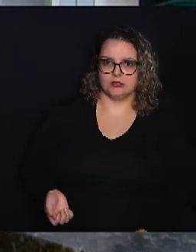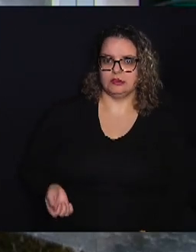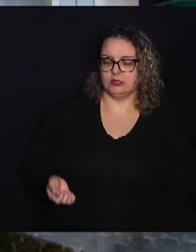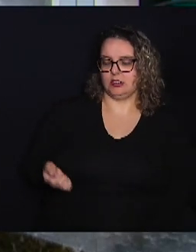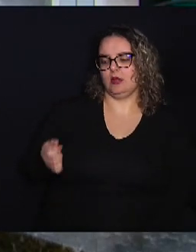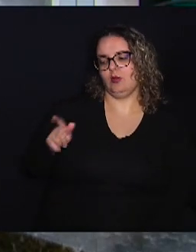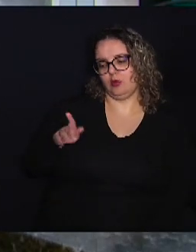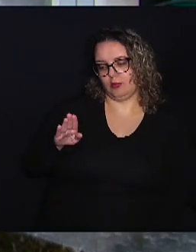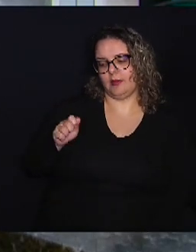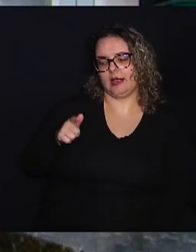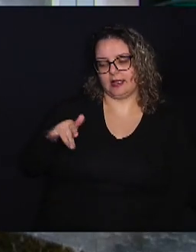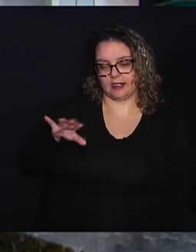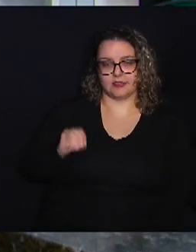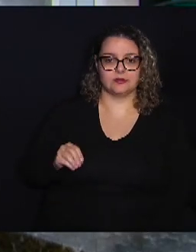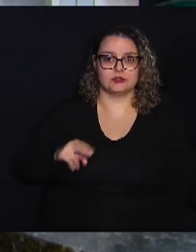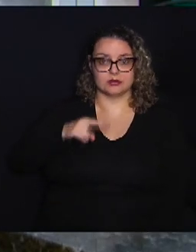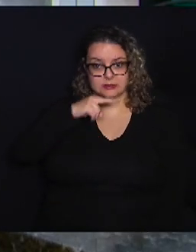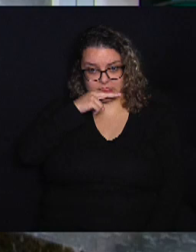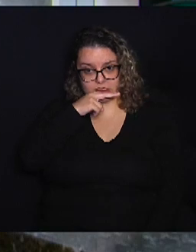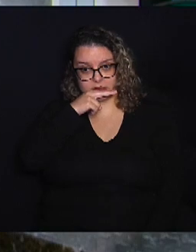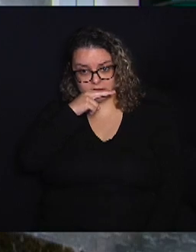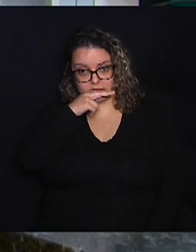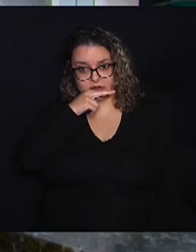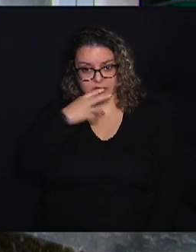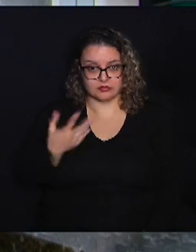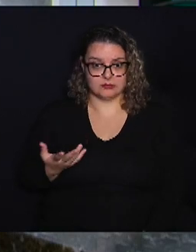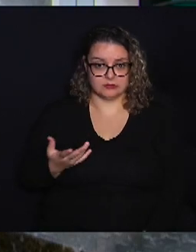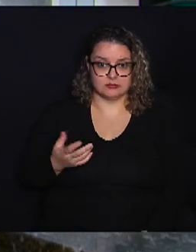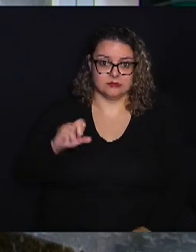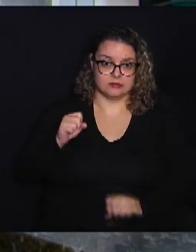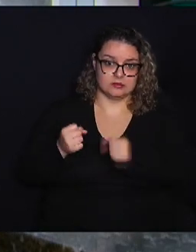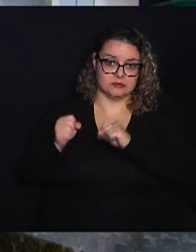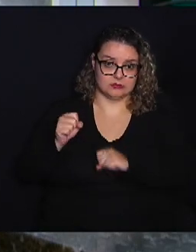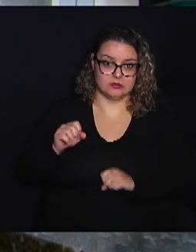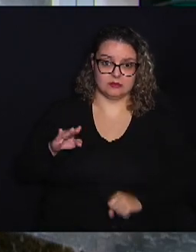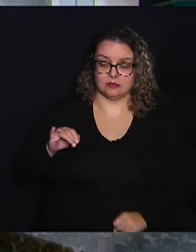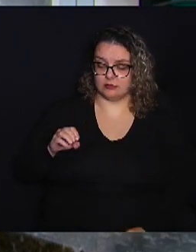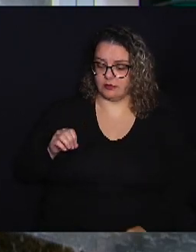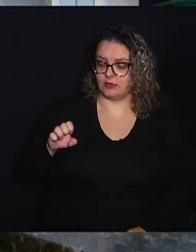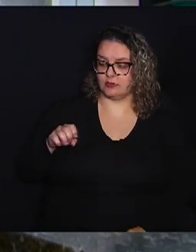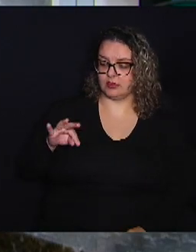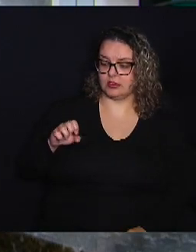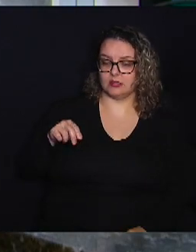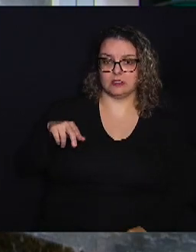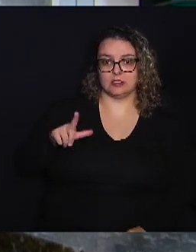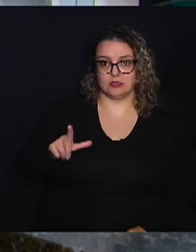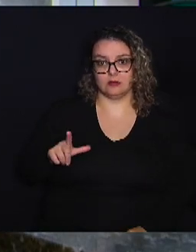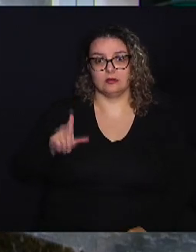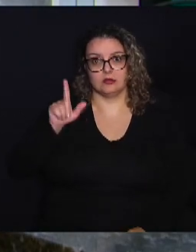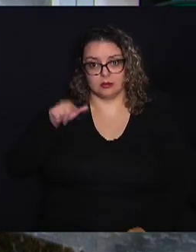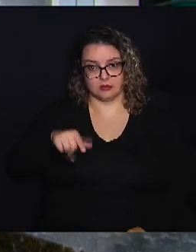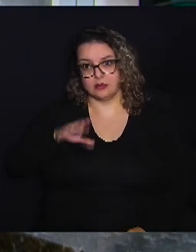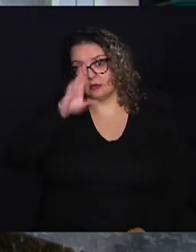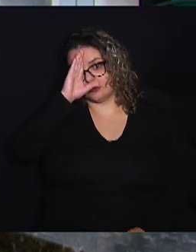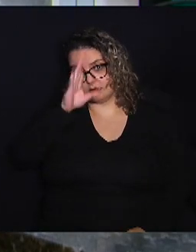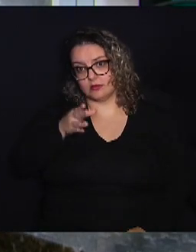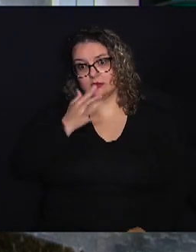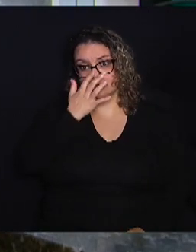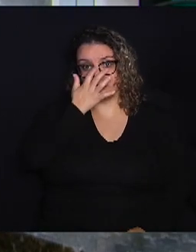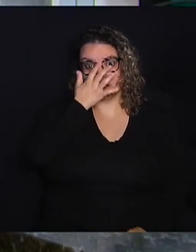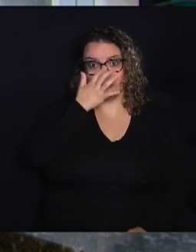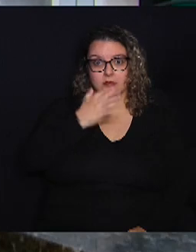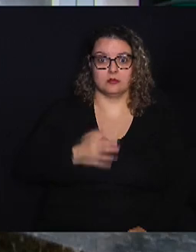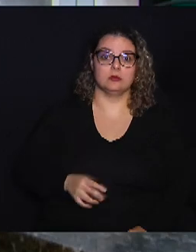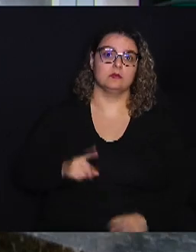né, presente ali nas indústrias de bioetanol de segunda geração, que é a